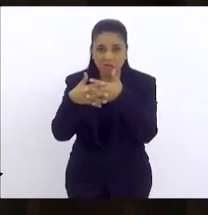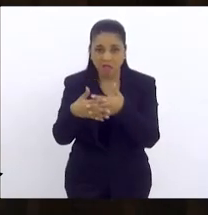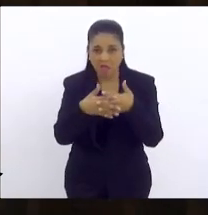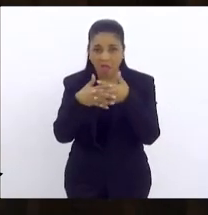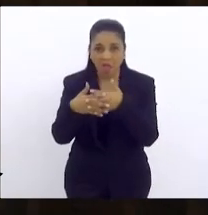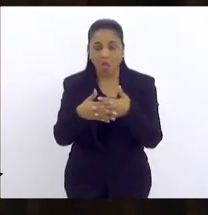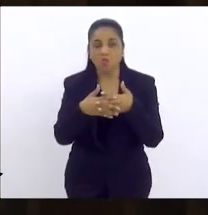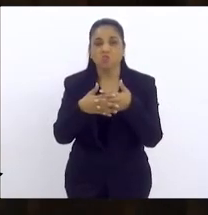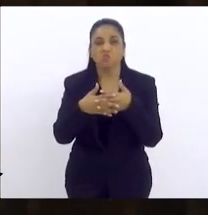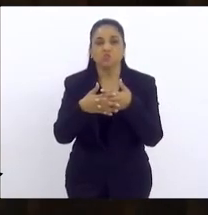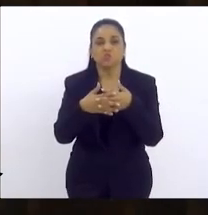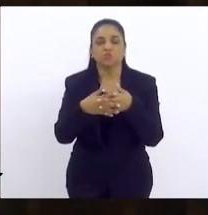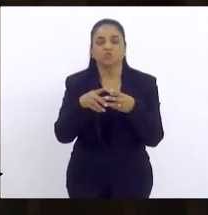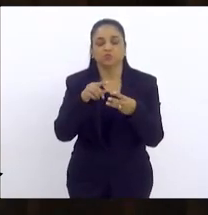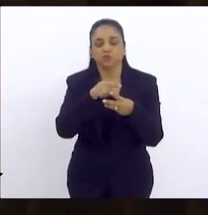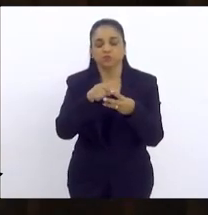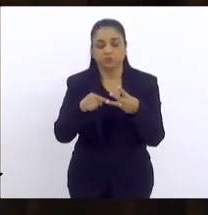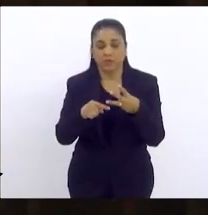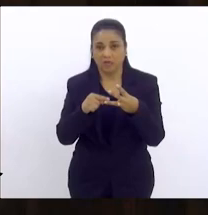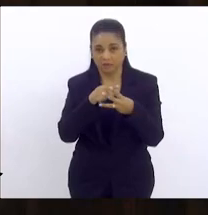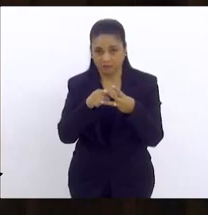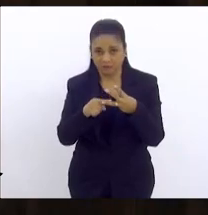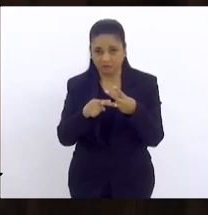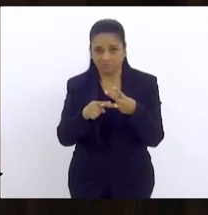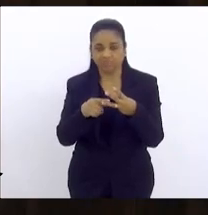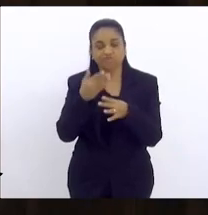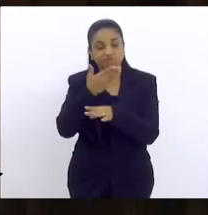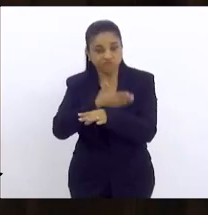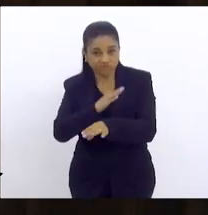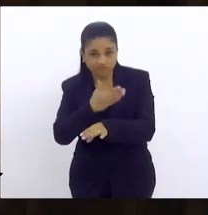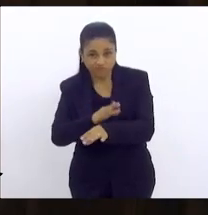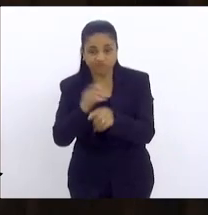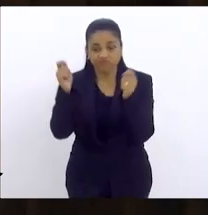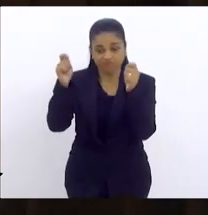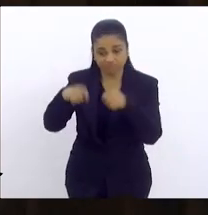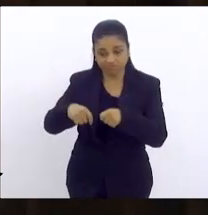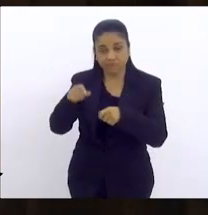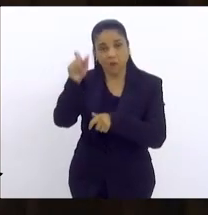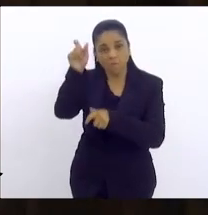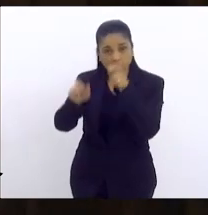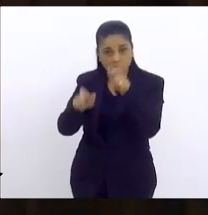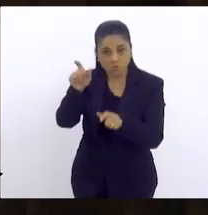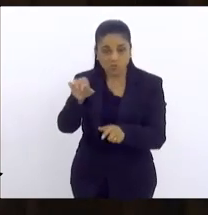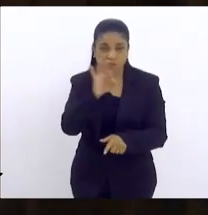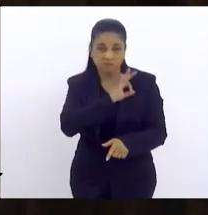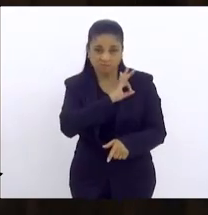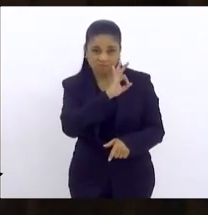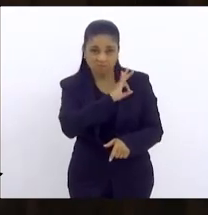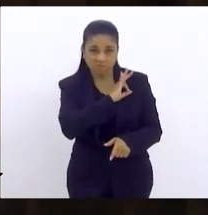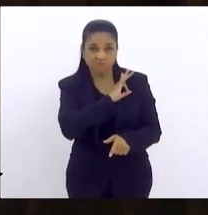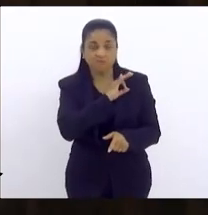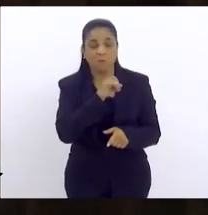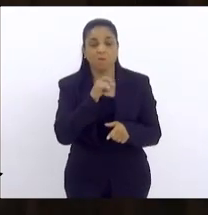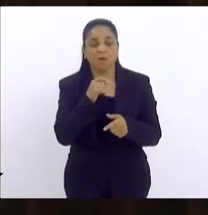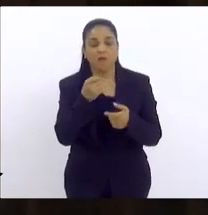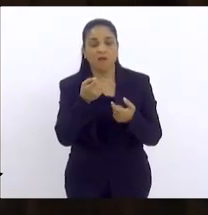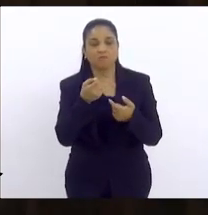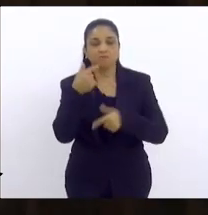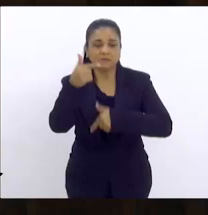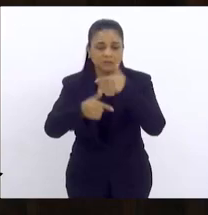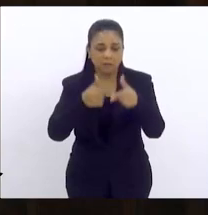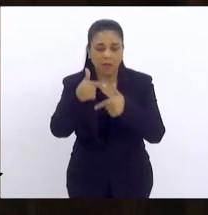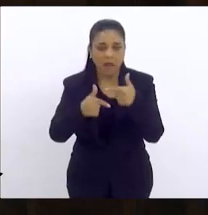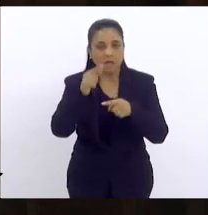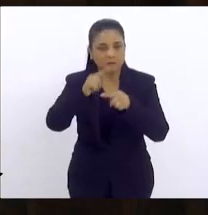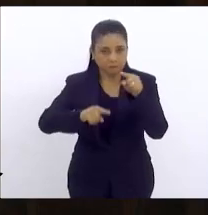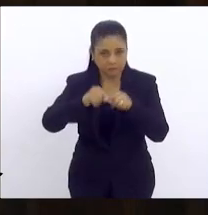basculante grande tivemos que treinar capacitar policiais militares a operar esses equipamentos